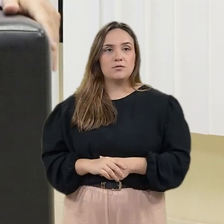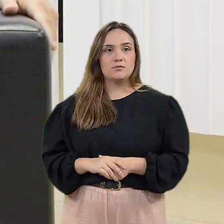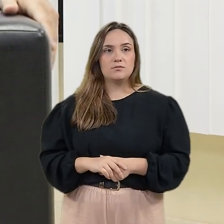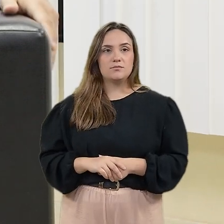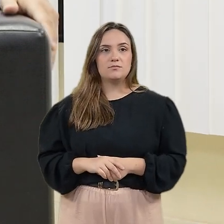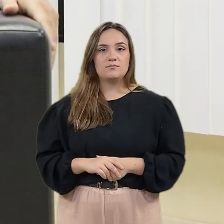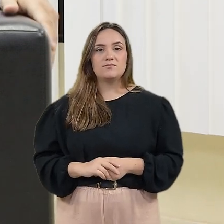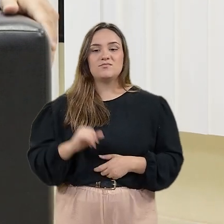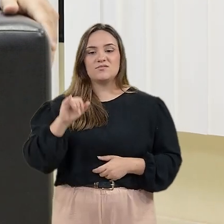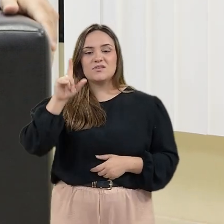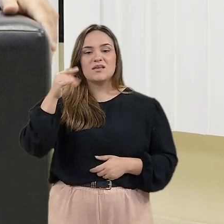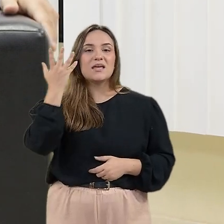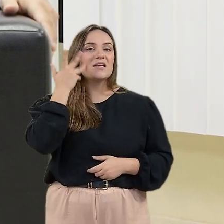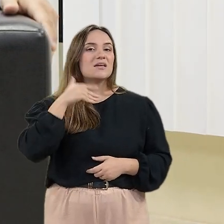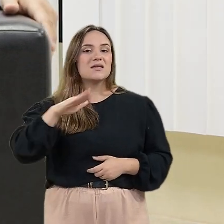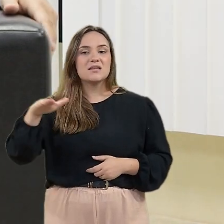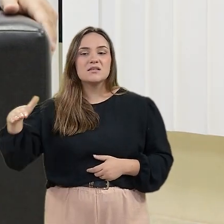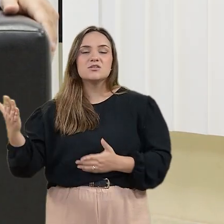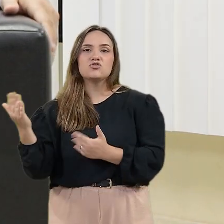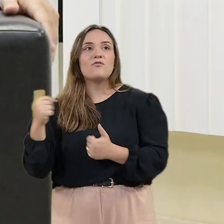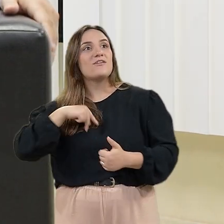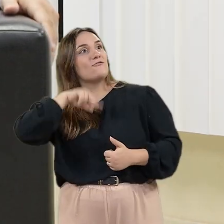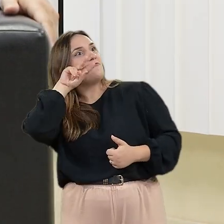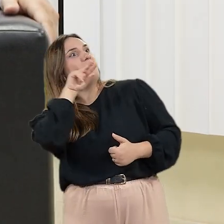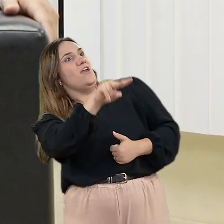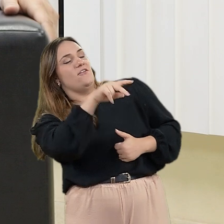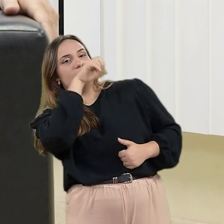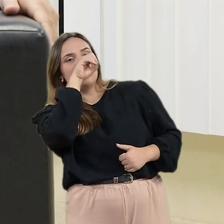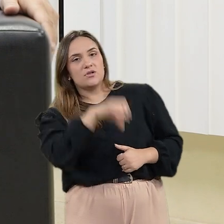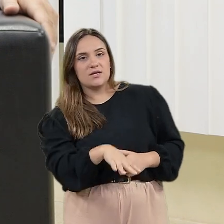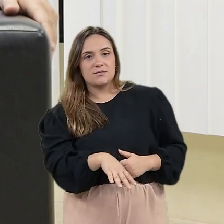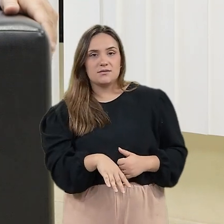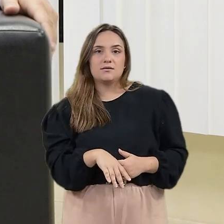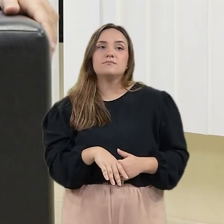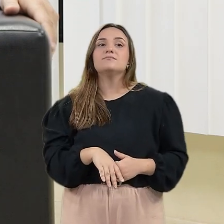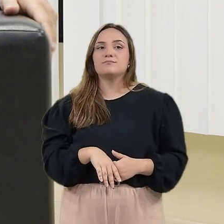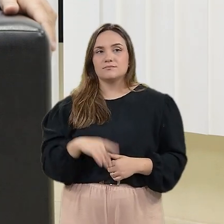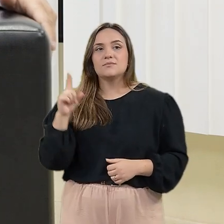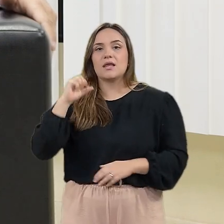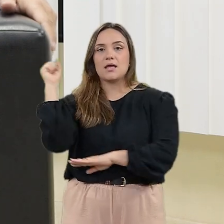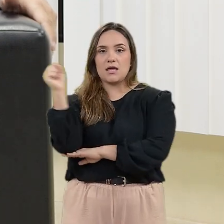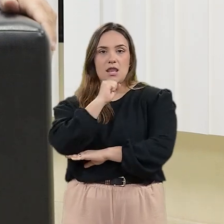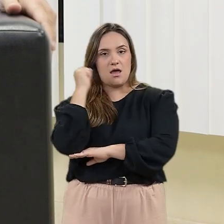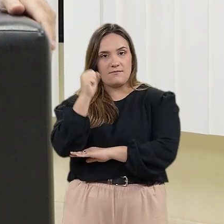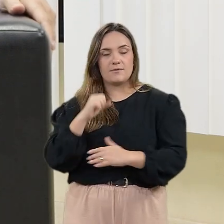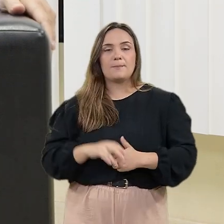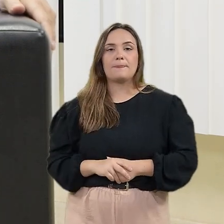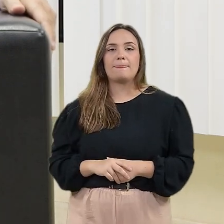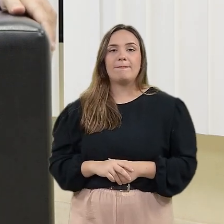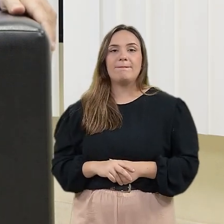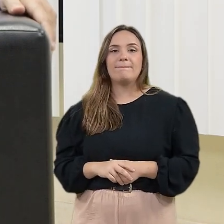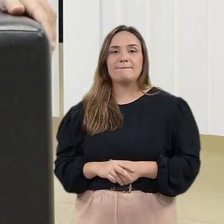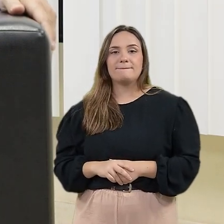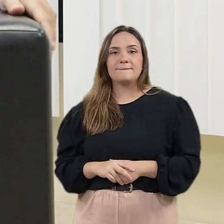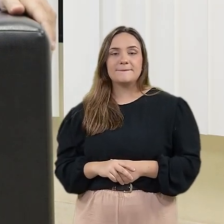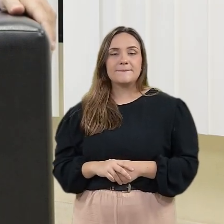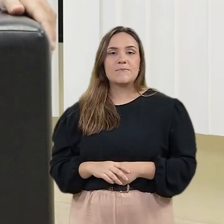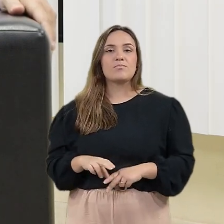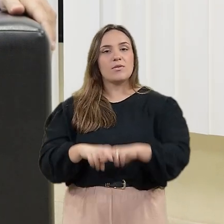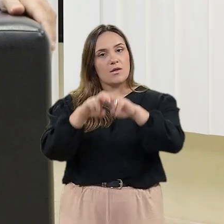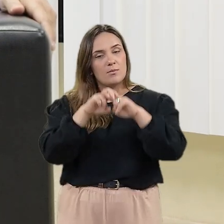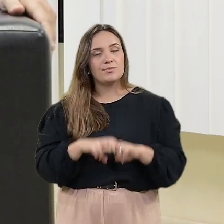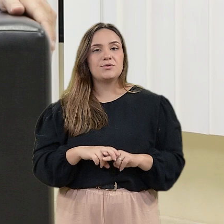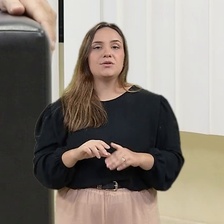praticado na presença de crianças e adolescentes. Então são situações muito graves. Nesses